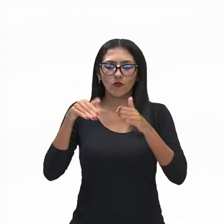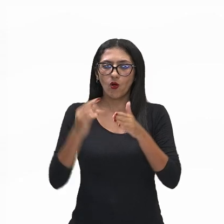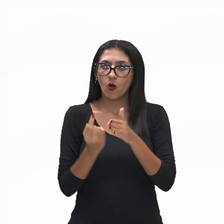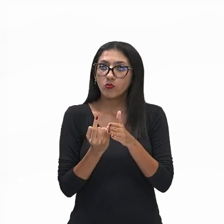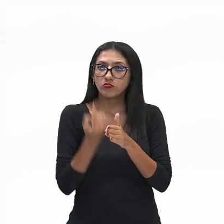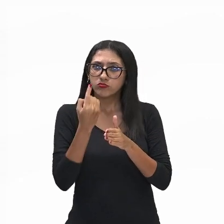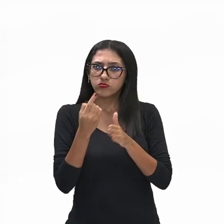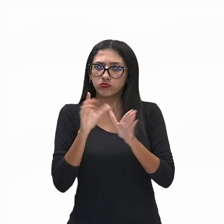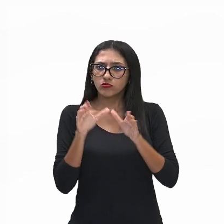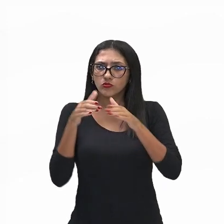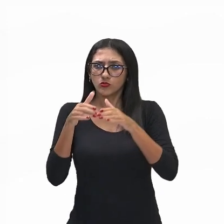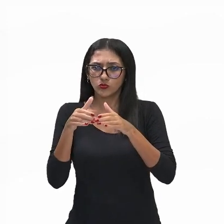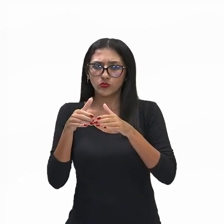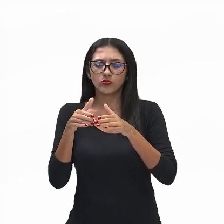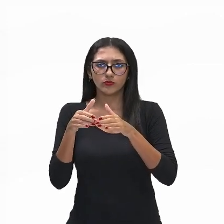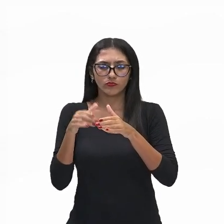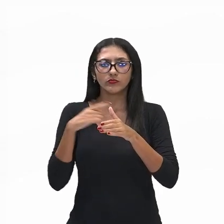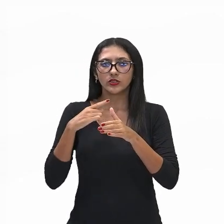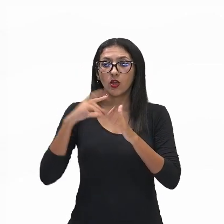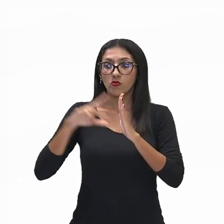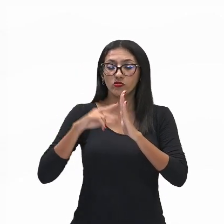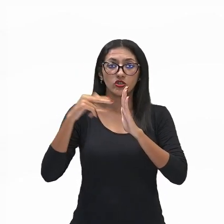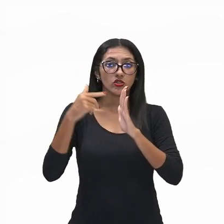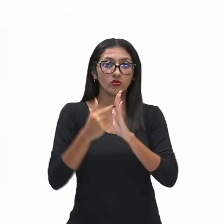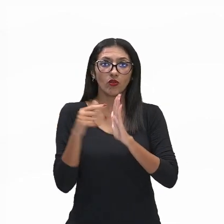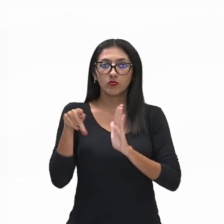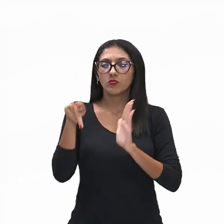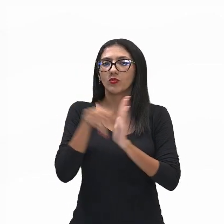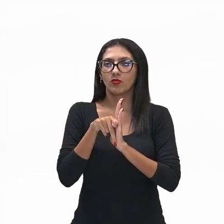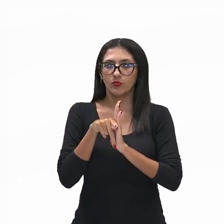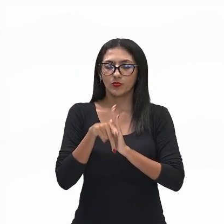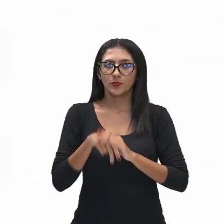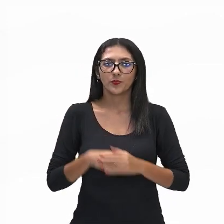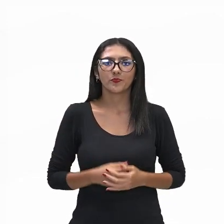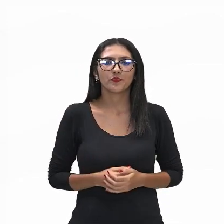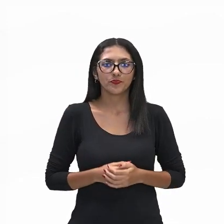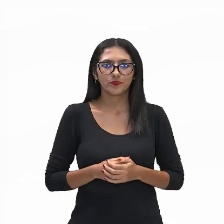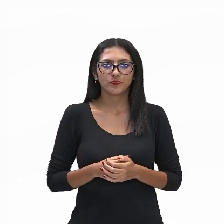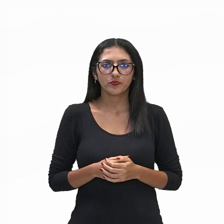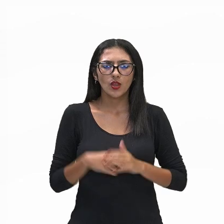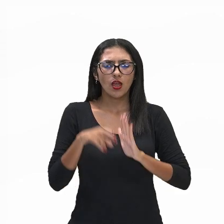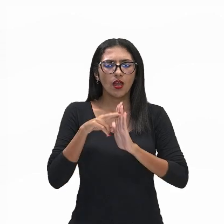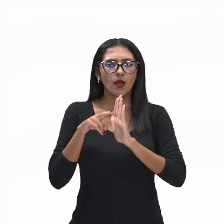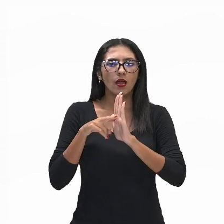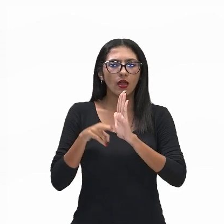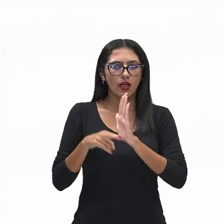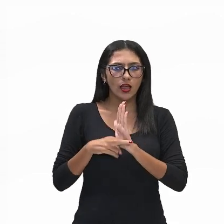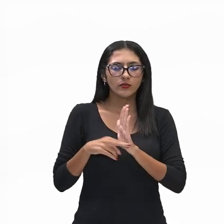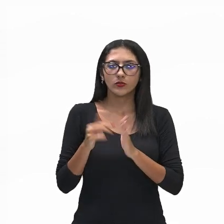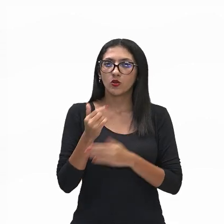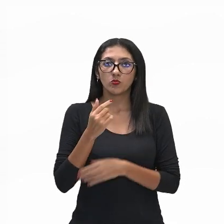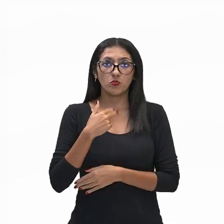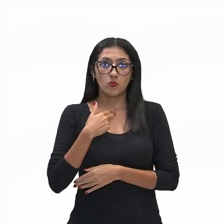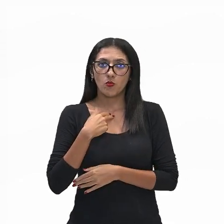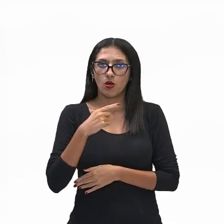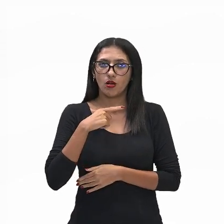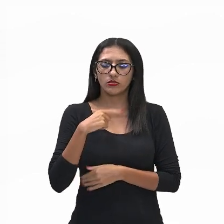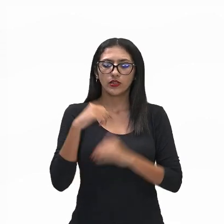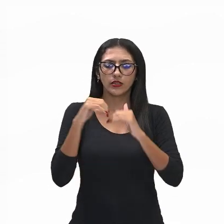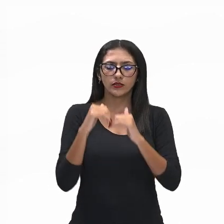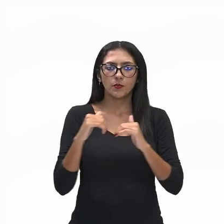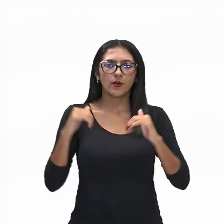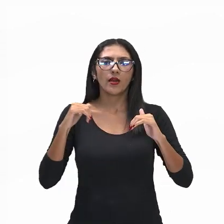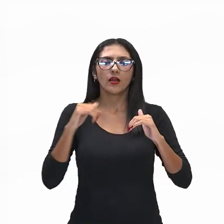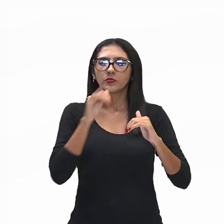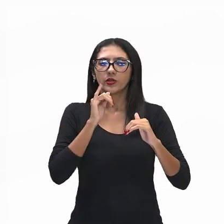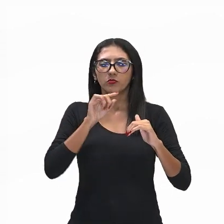conjunto, restringindo o sentido do termo antecedente. Por via de regra, não vêm separadas por pontuação.